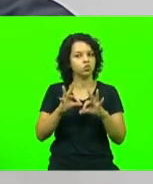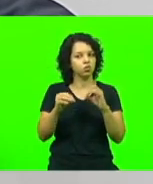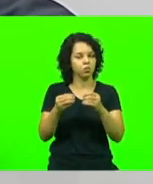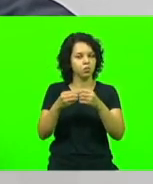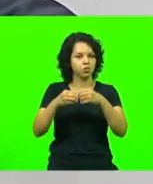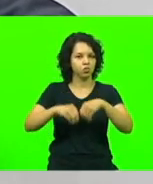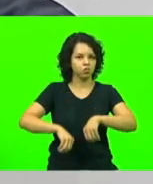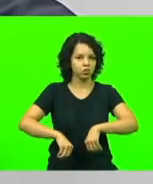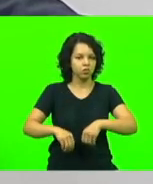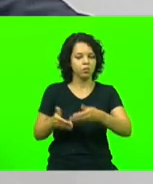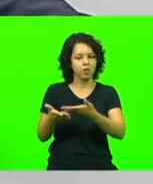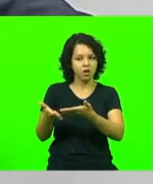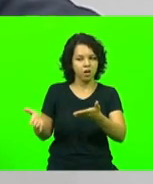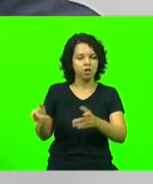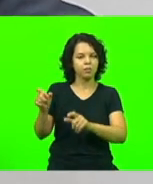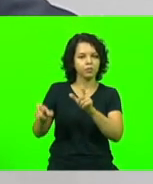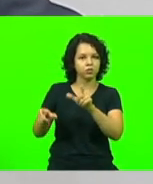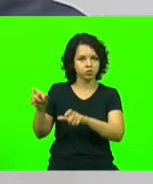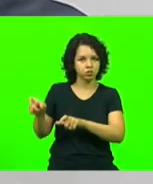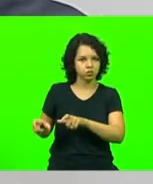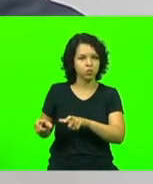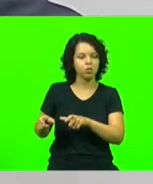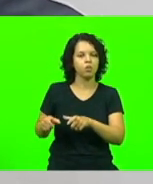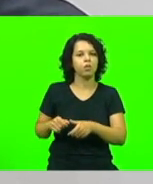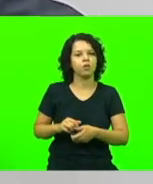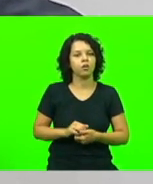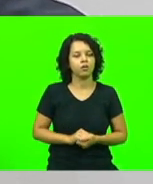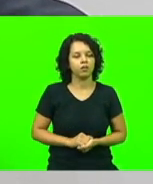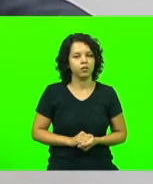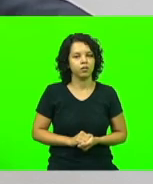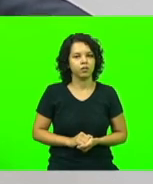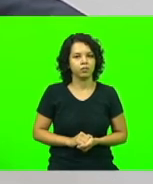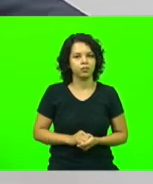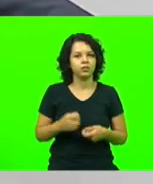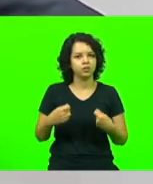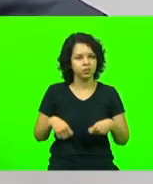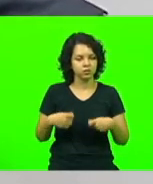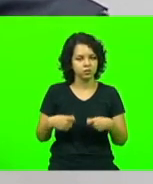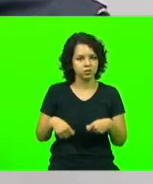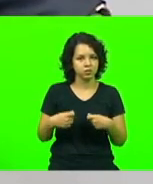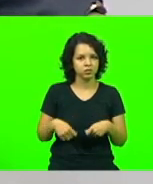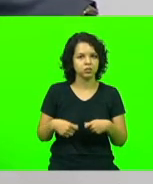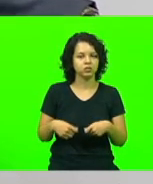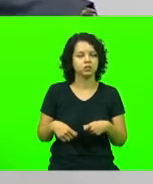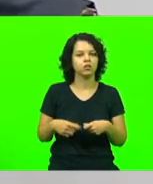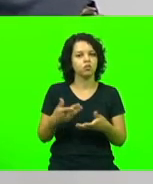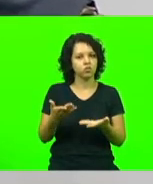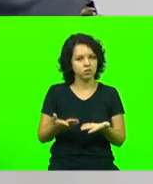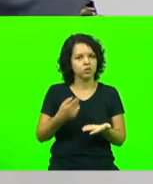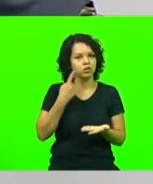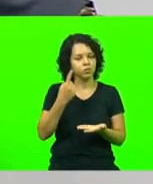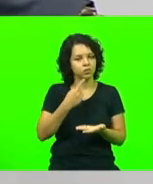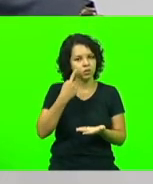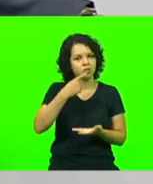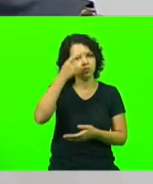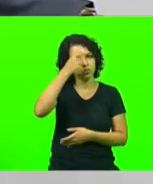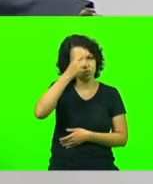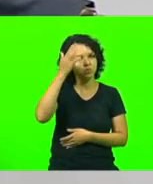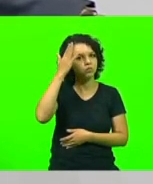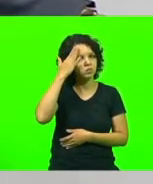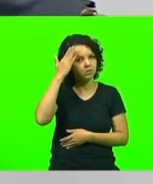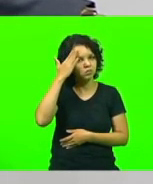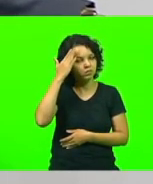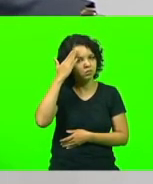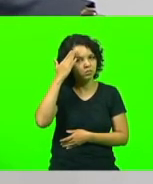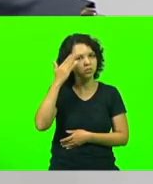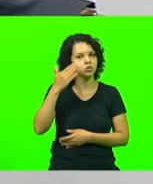causados por essas pessoas que deveriam passar, deputado Maurício Scudillac, que Vossa Excelência sabe muito bem disso, de um